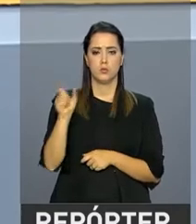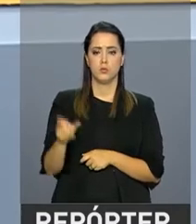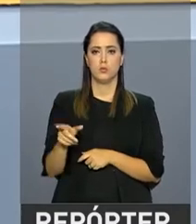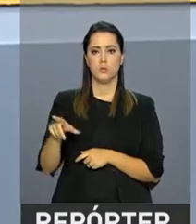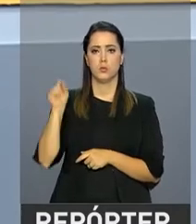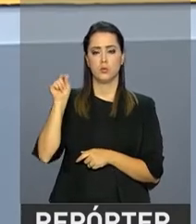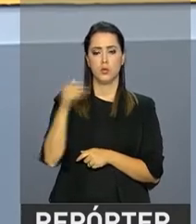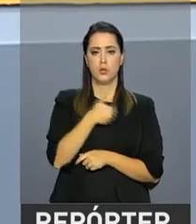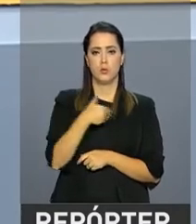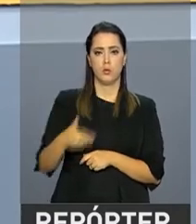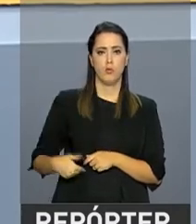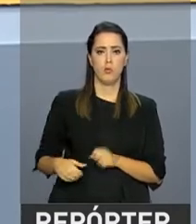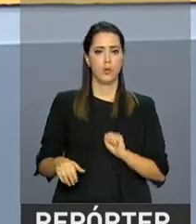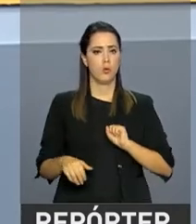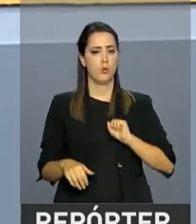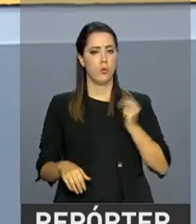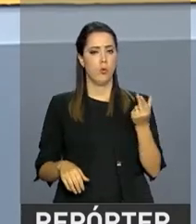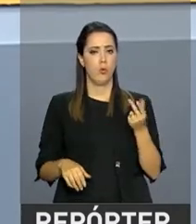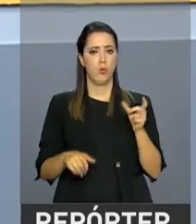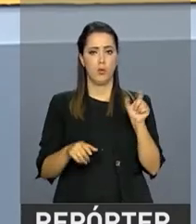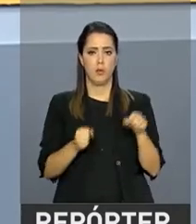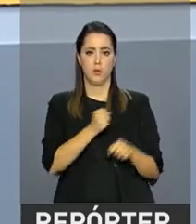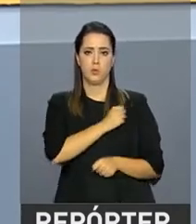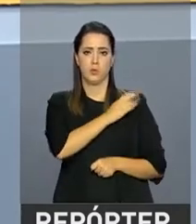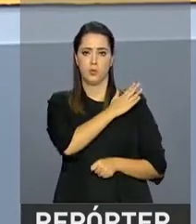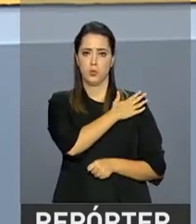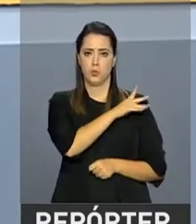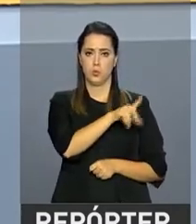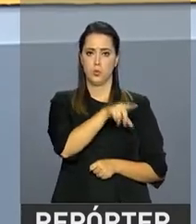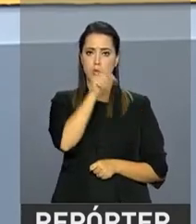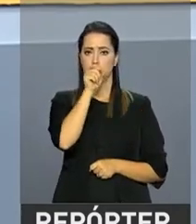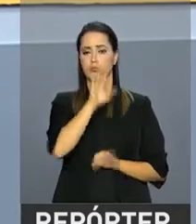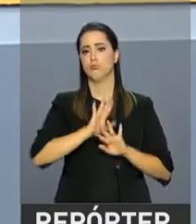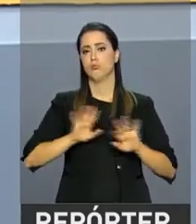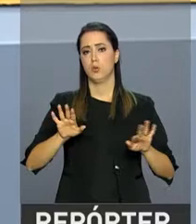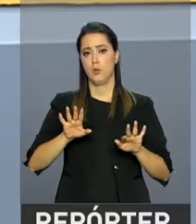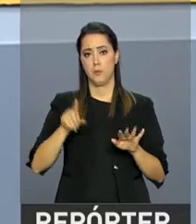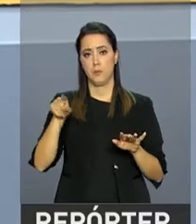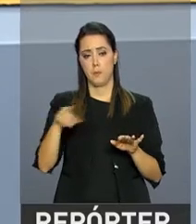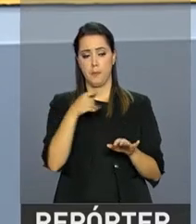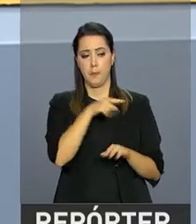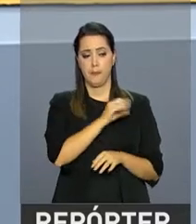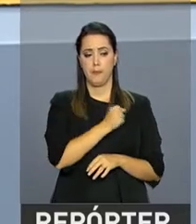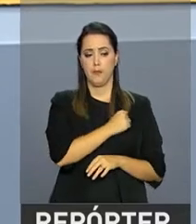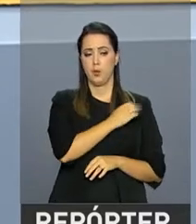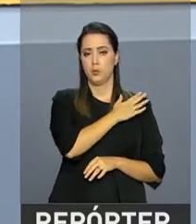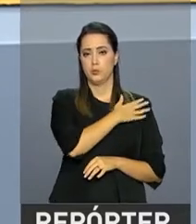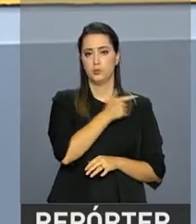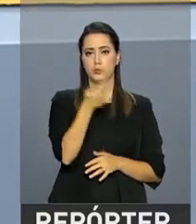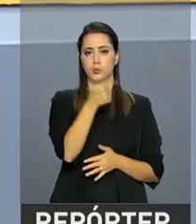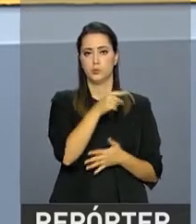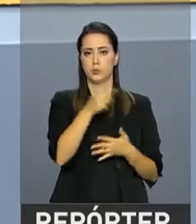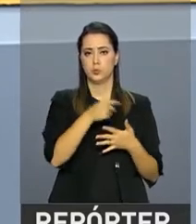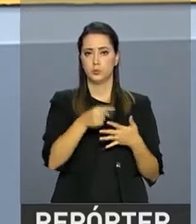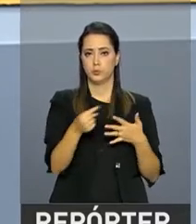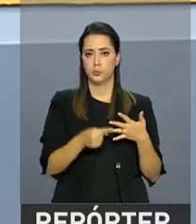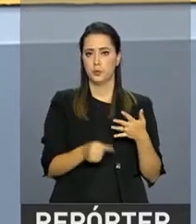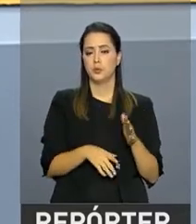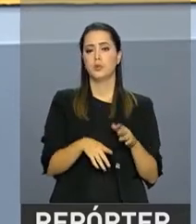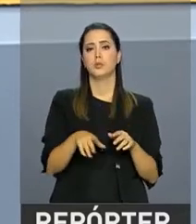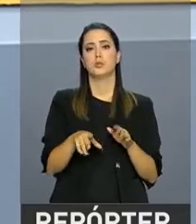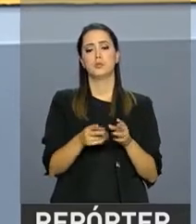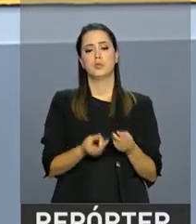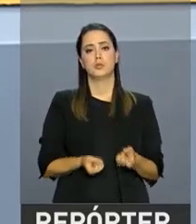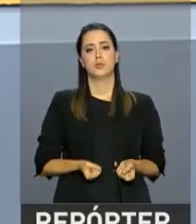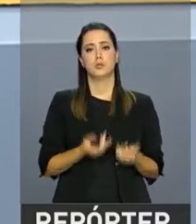foi definido pelo governo eo que o interventor falou de acordo com temer o interventor citou outras despesas que são da competência